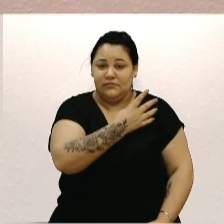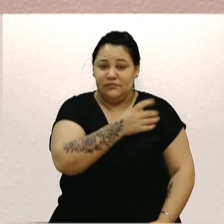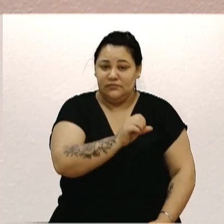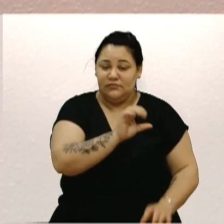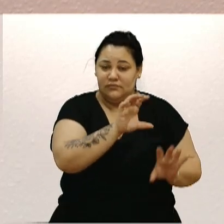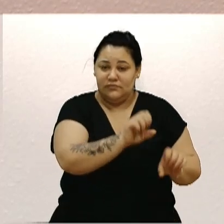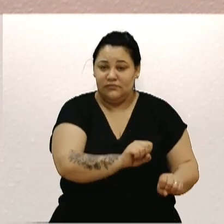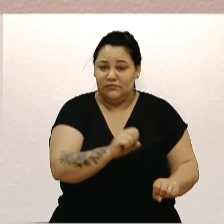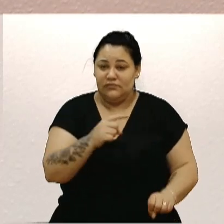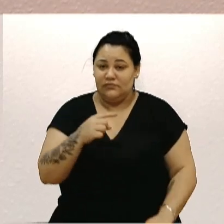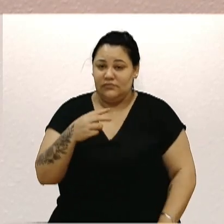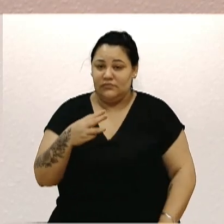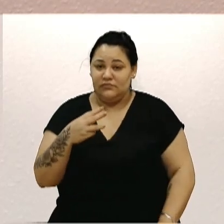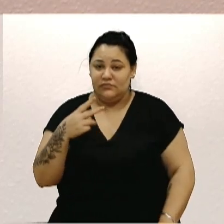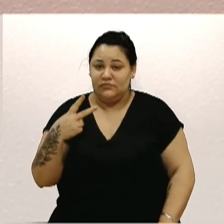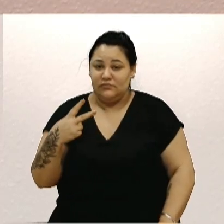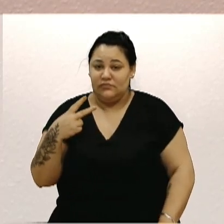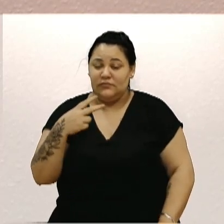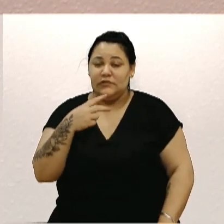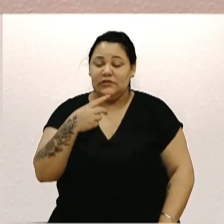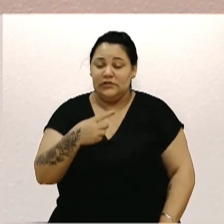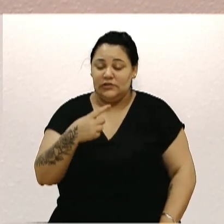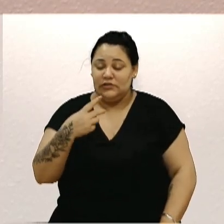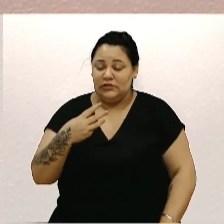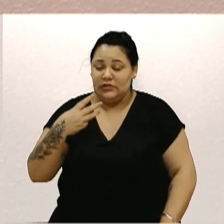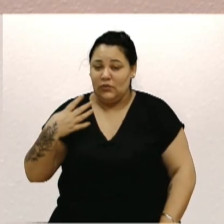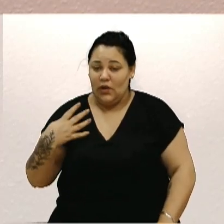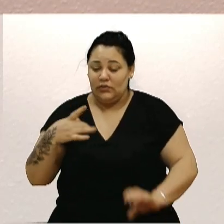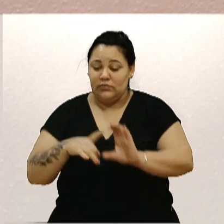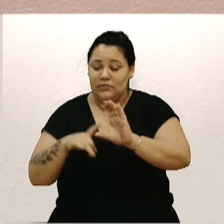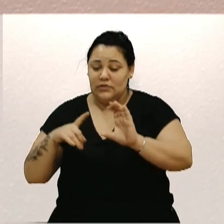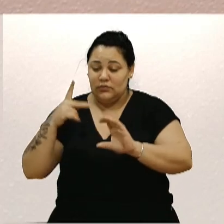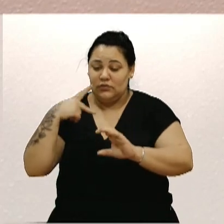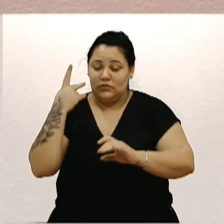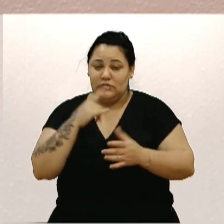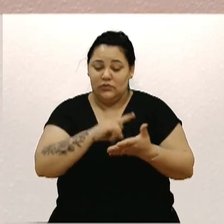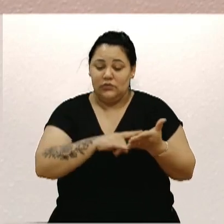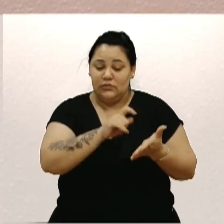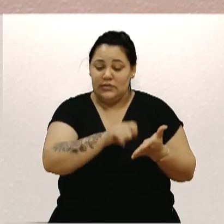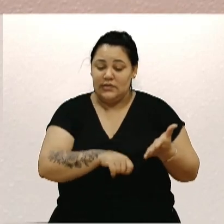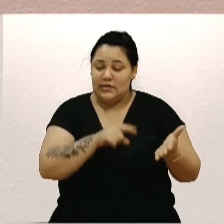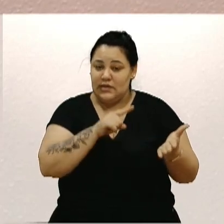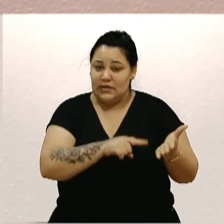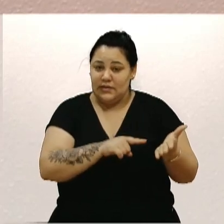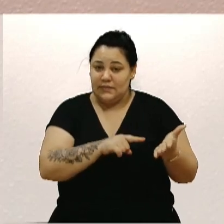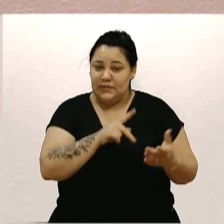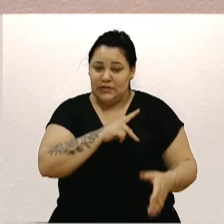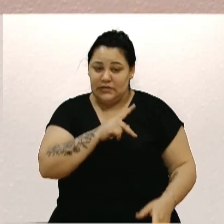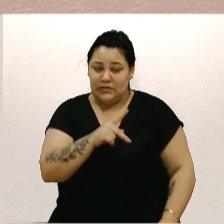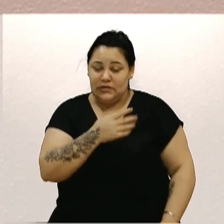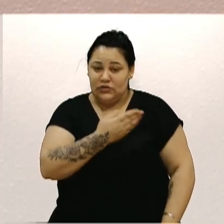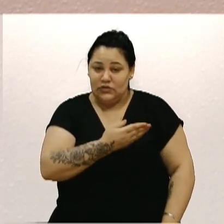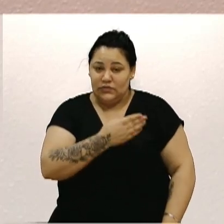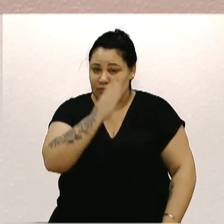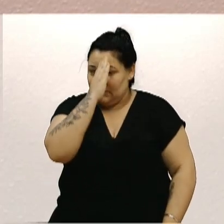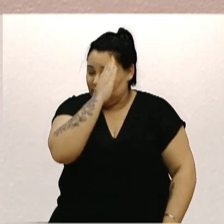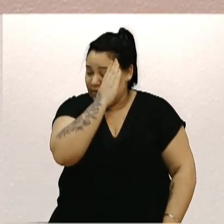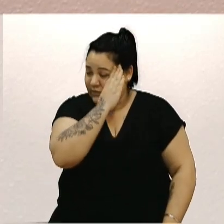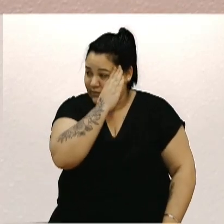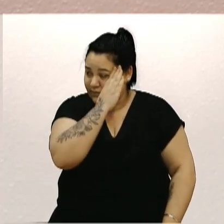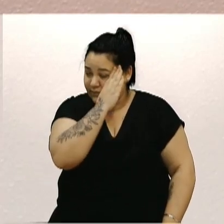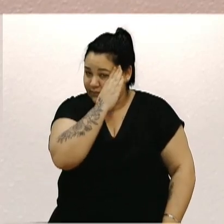da colonização e 134 anos da emancipação política. Esse documento vem assinado pelo presidente e relator Adriano